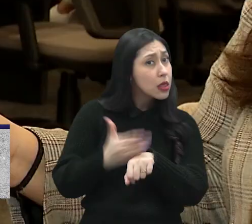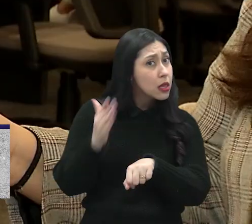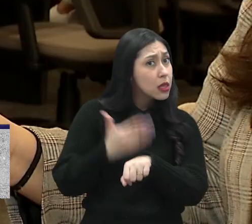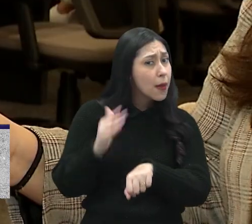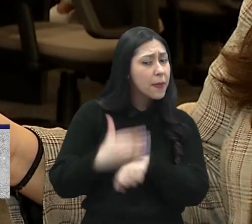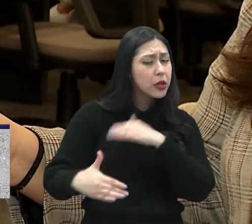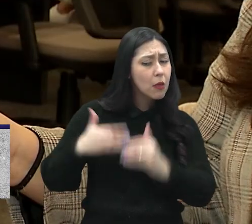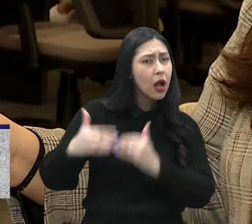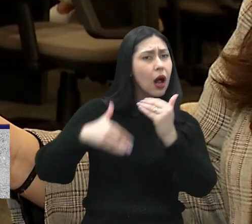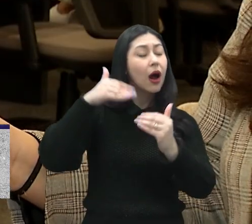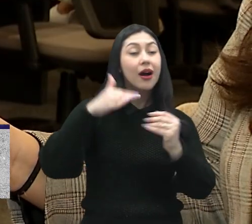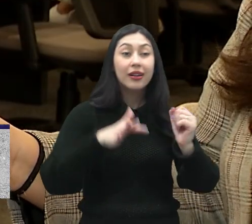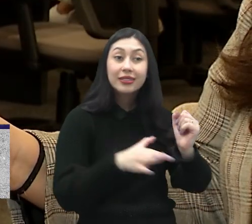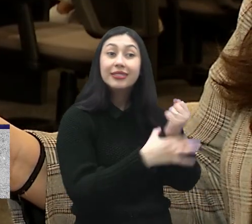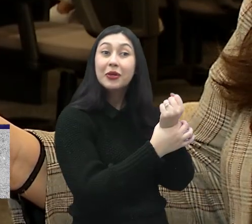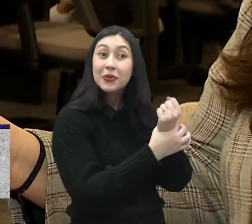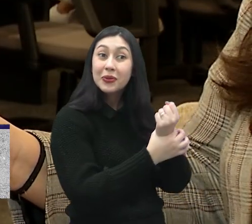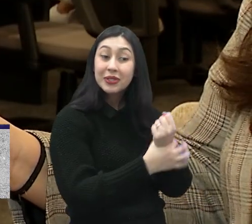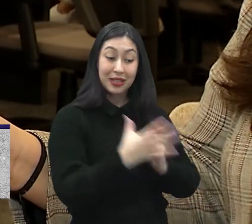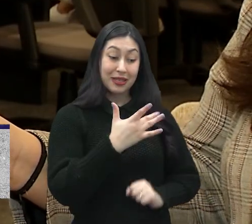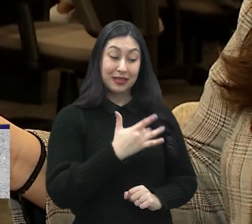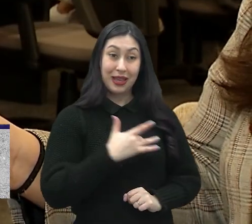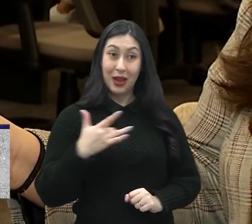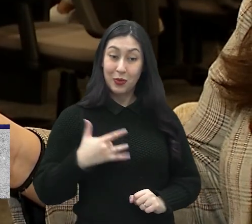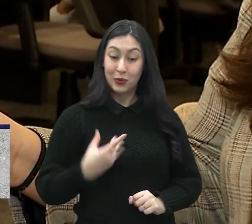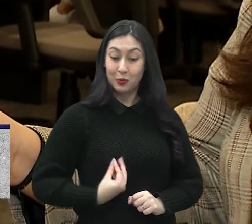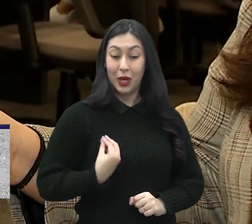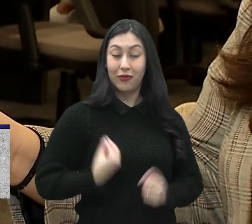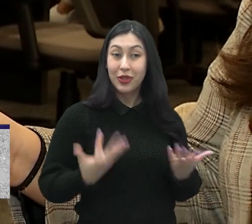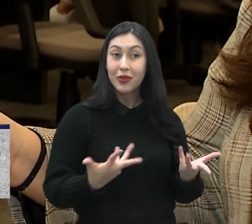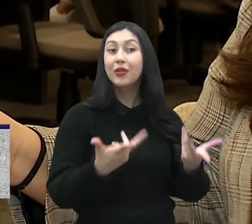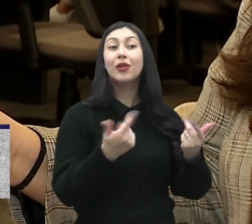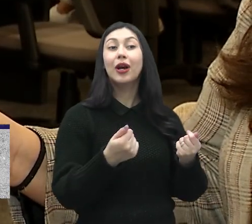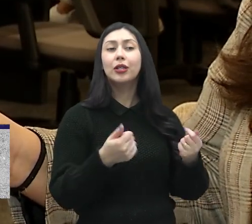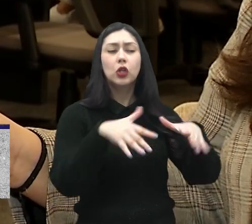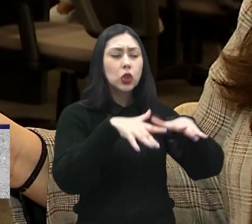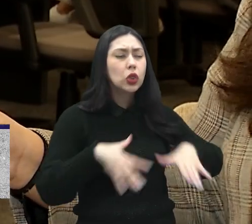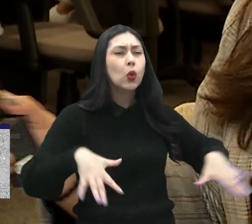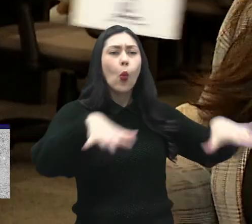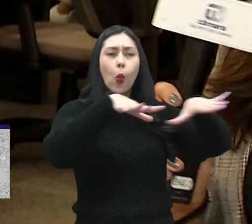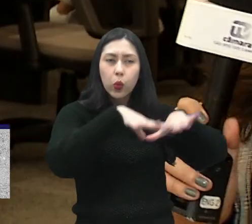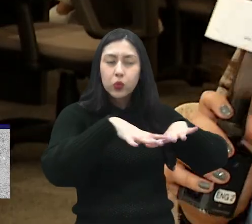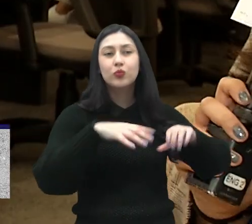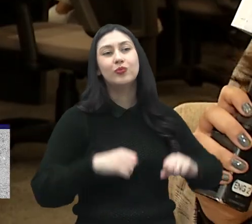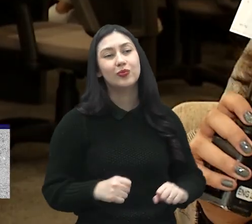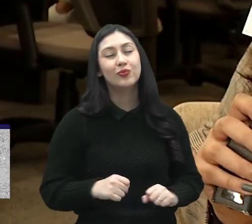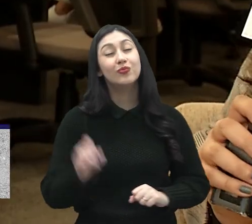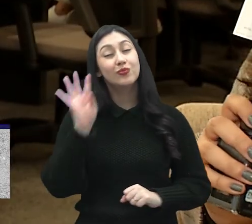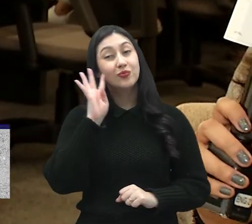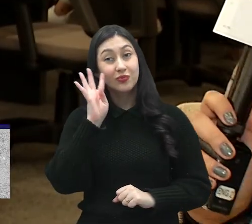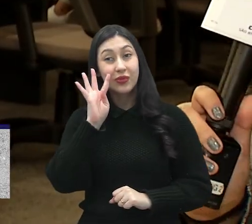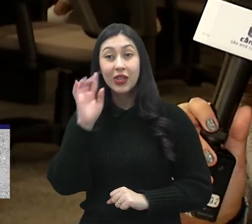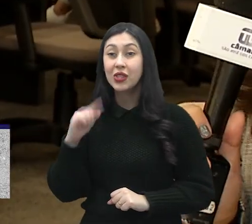desenvolvimento, de segurança, saúde e qualidade de vida. Então, tudo isso engloba o nosso Gente Gestão. Legal. E a gente